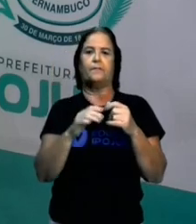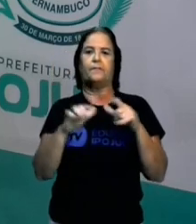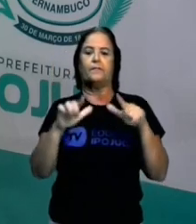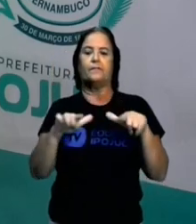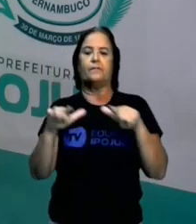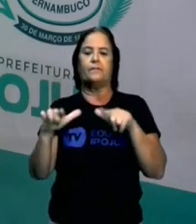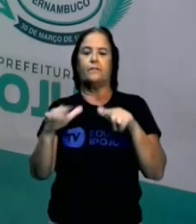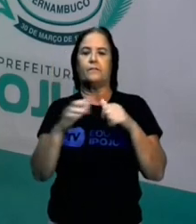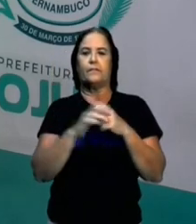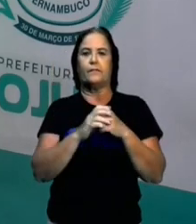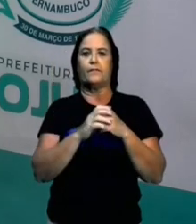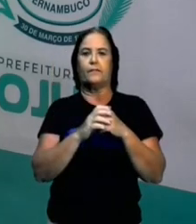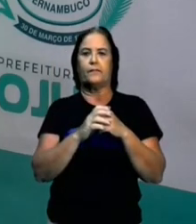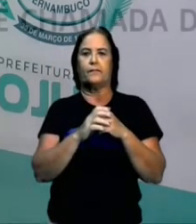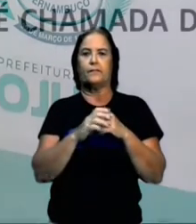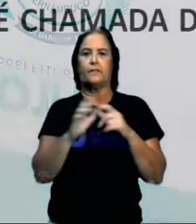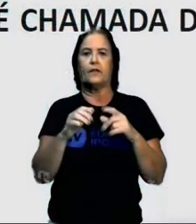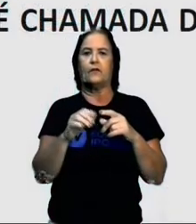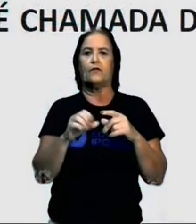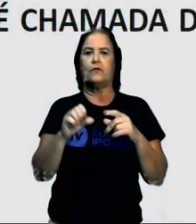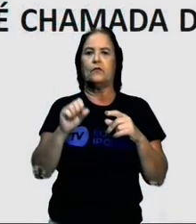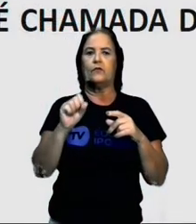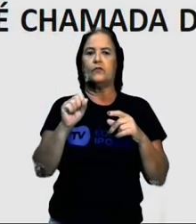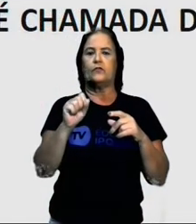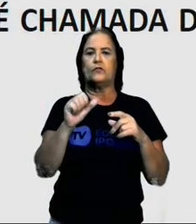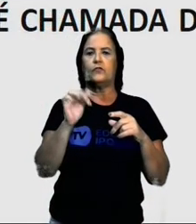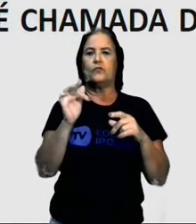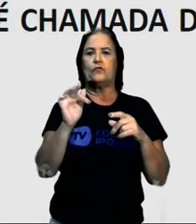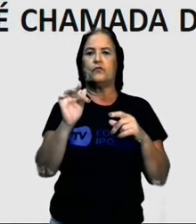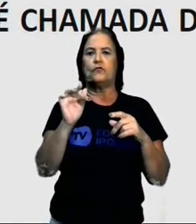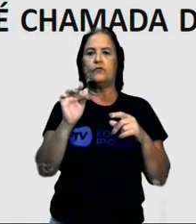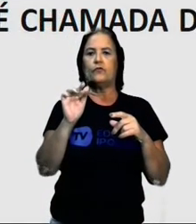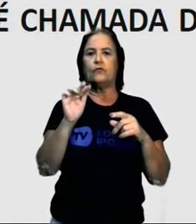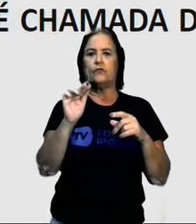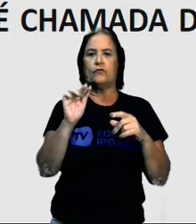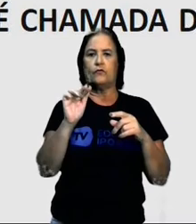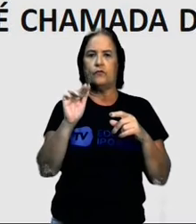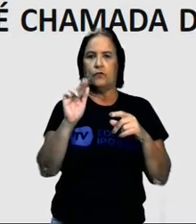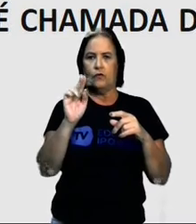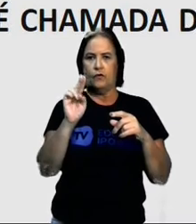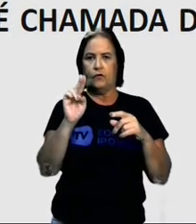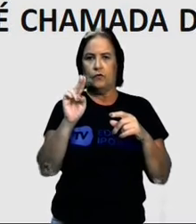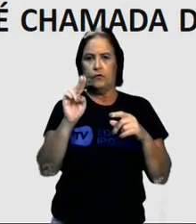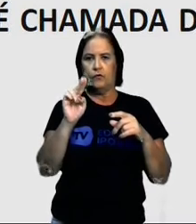lá. Fusos horários. Os fusos horários